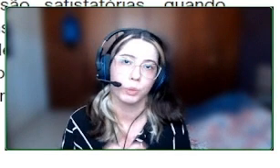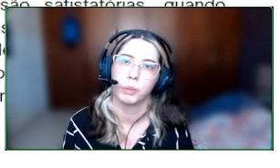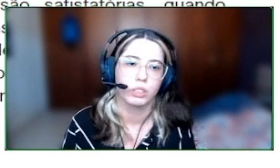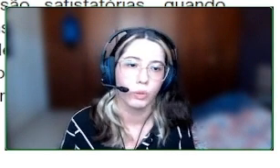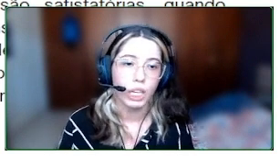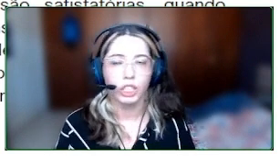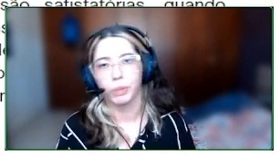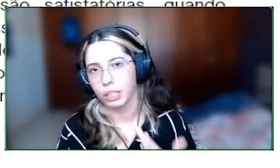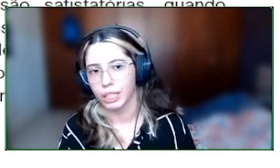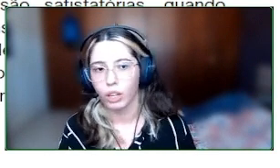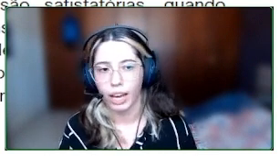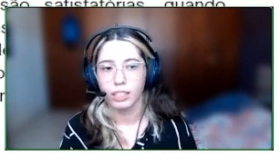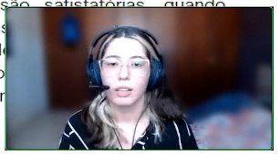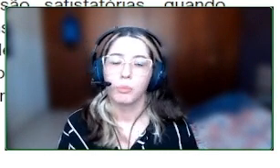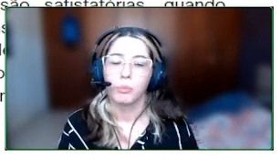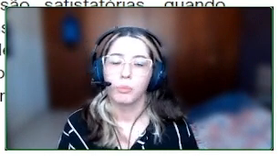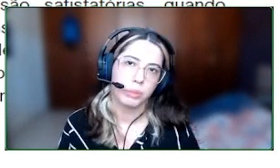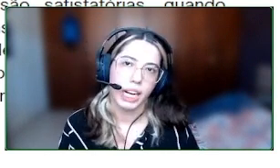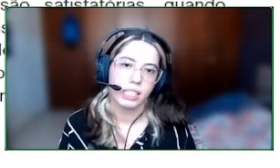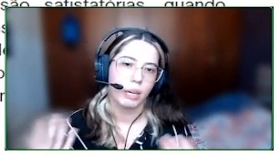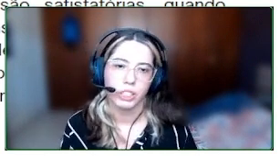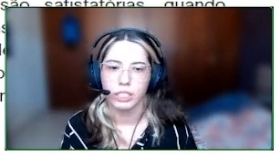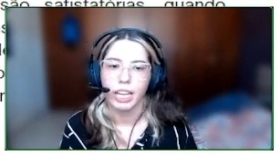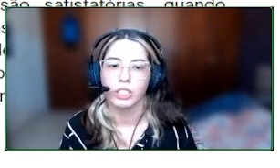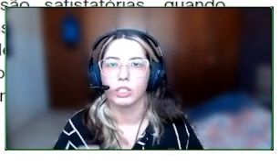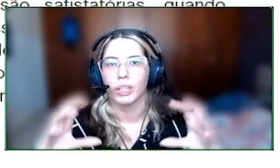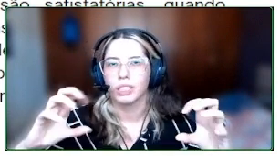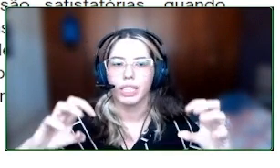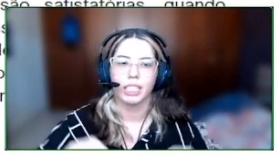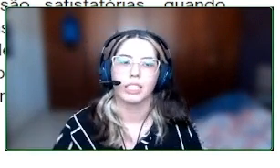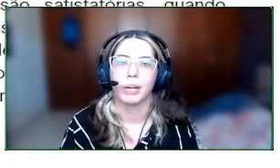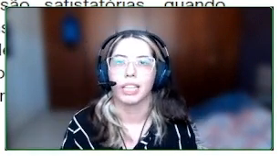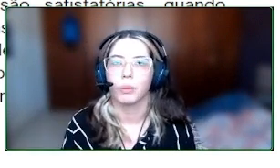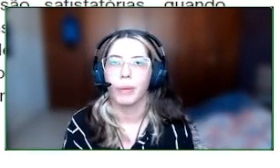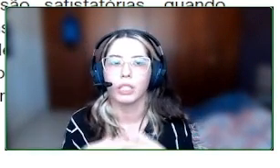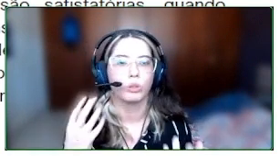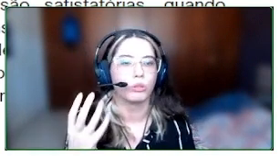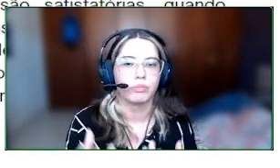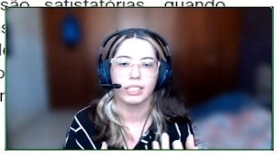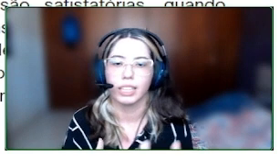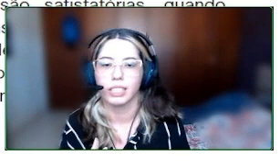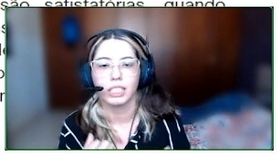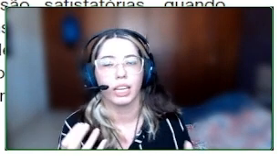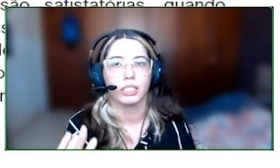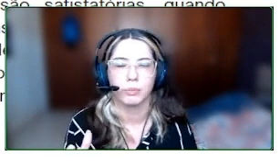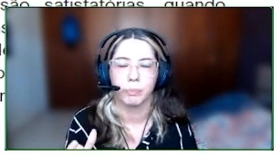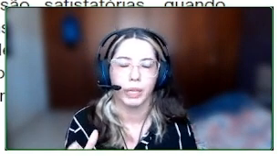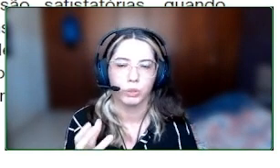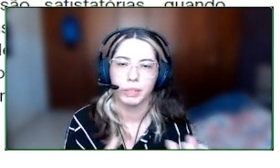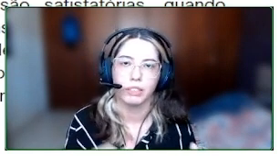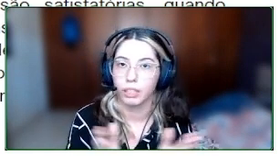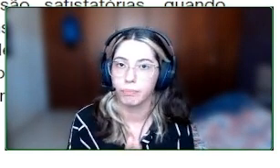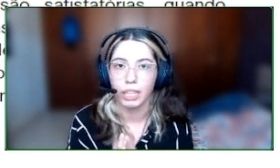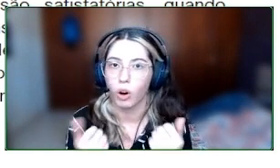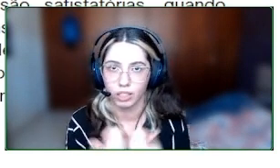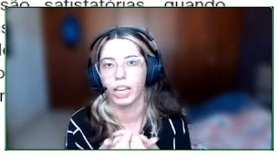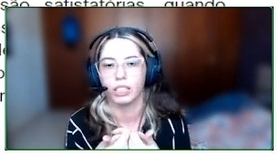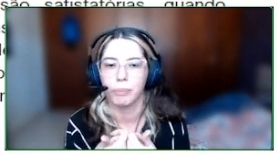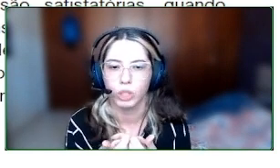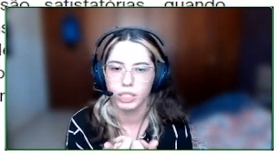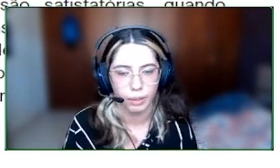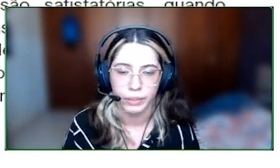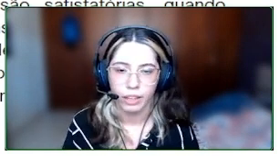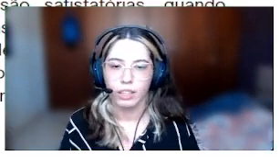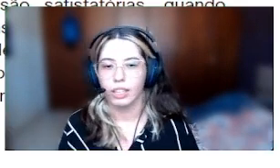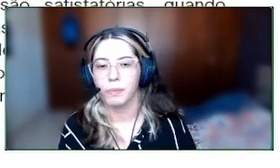e ela é ótima na produção de madeira laminada colada por conta da boa aderência e da baixa densidade. Então, essas vigas, elas têm uma relação peso entre resistência e peso específica bem ok, dá